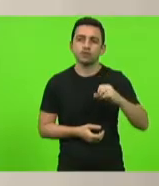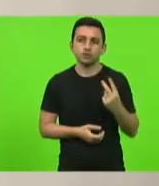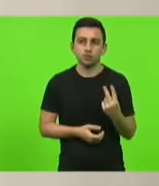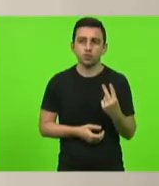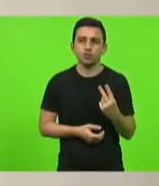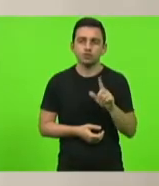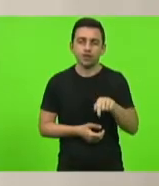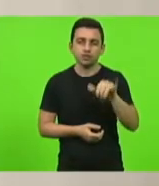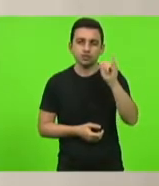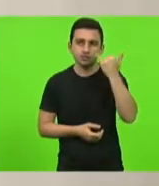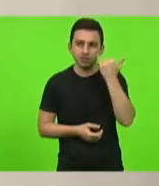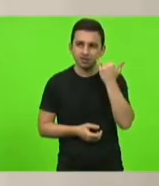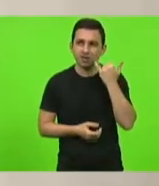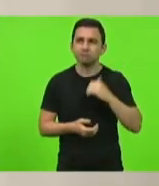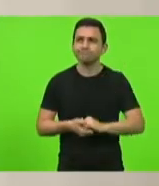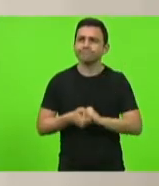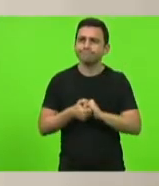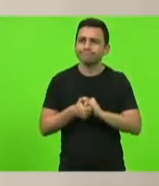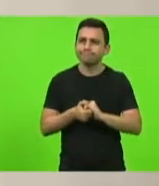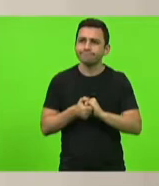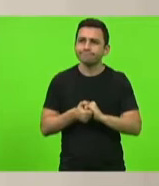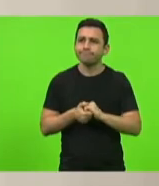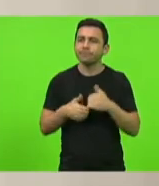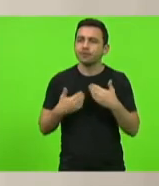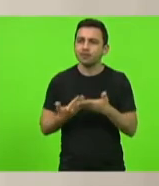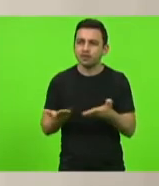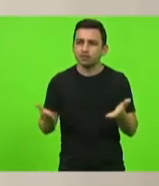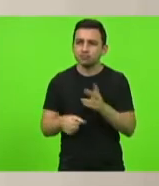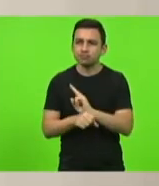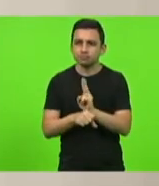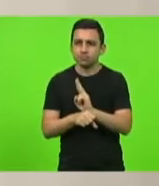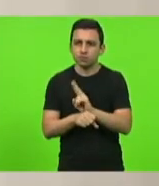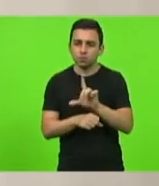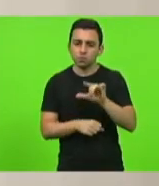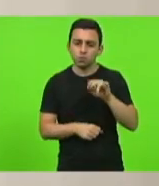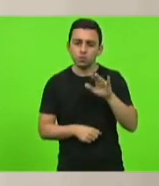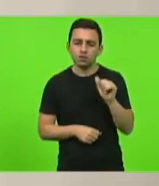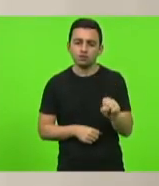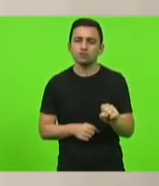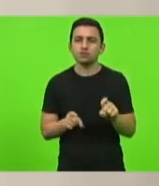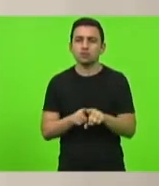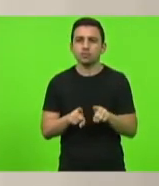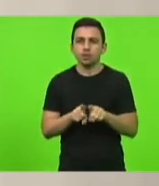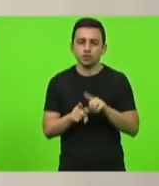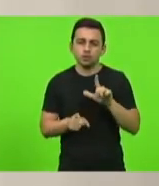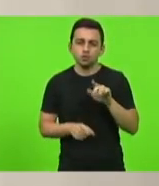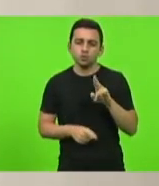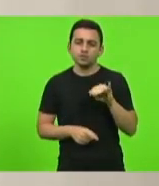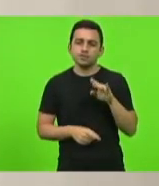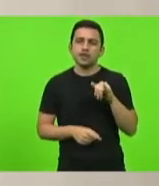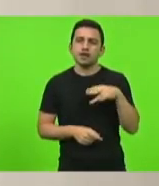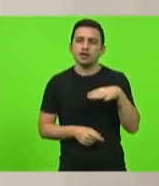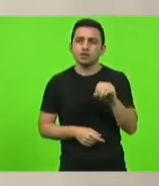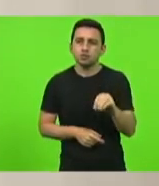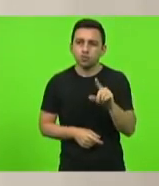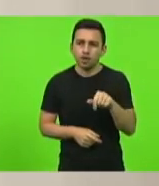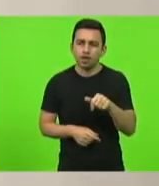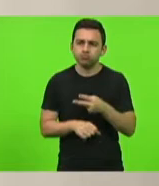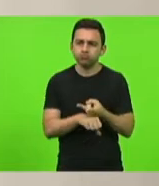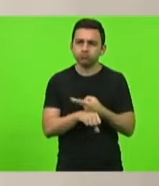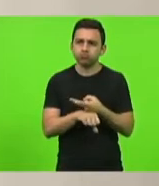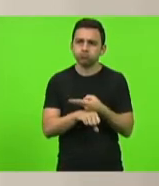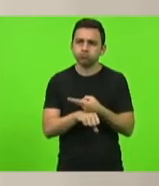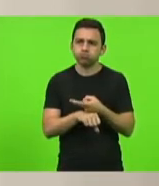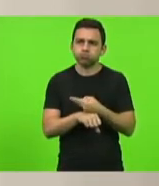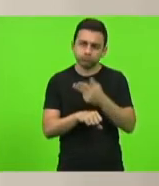Gessé Lopes, cumprimentando os guardas municipais Lucas da Silva Maia e Luciano da Silva pela atuação na busca de um cidadão portador